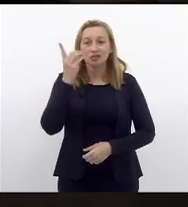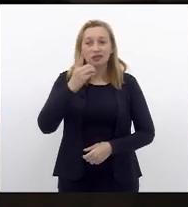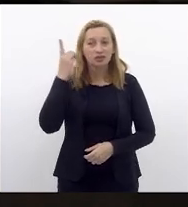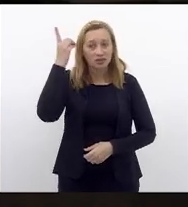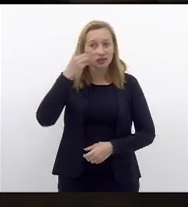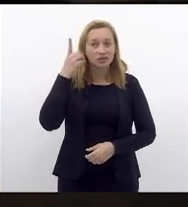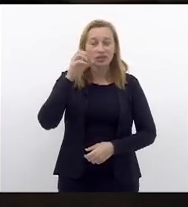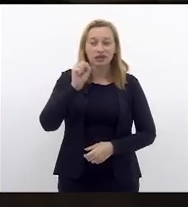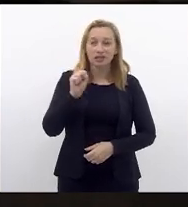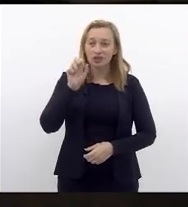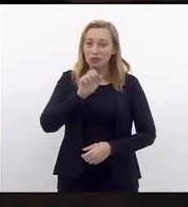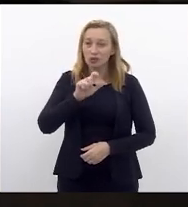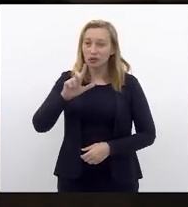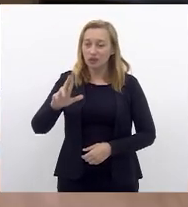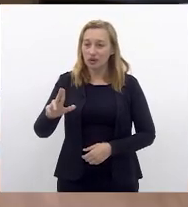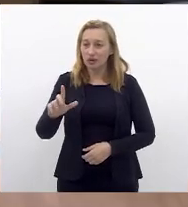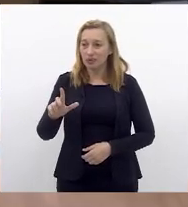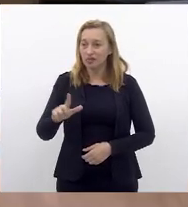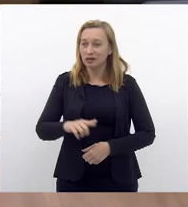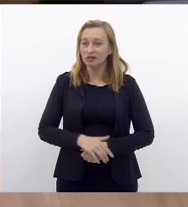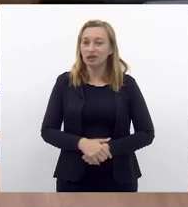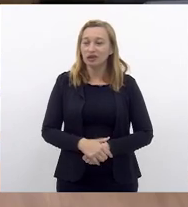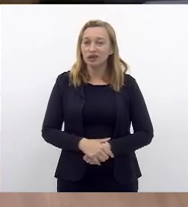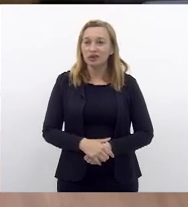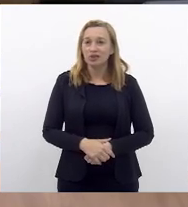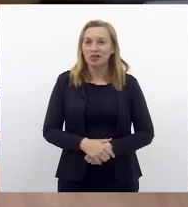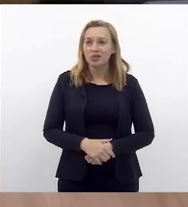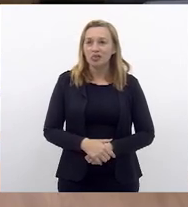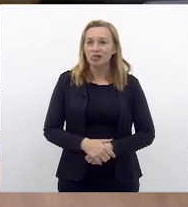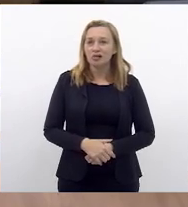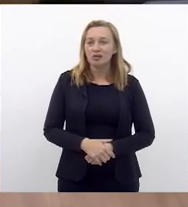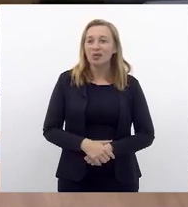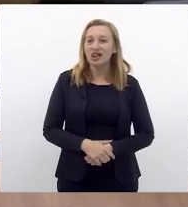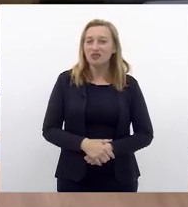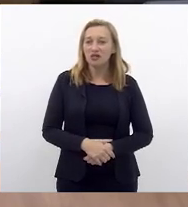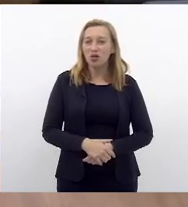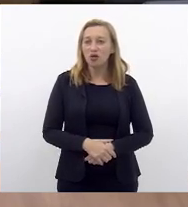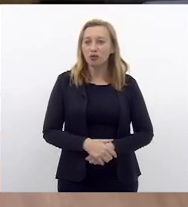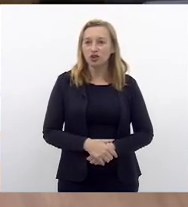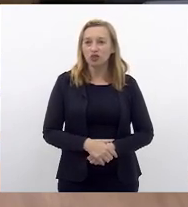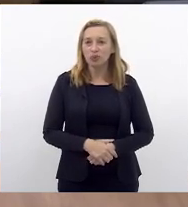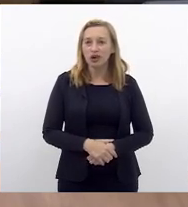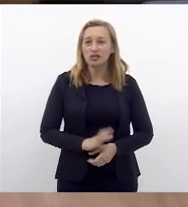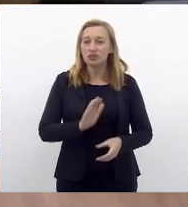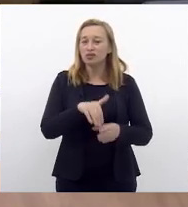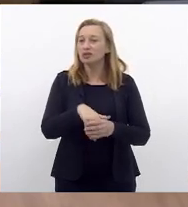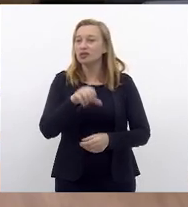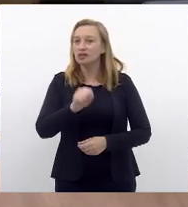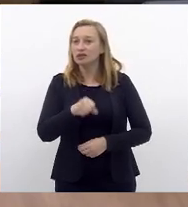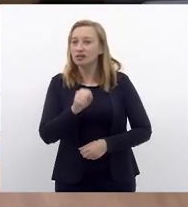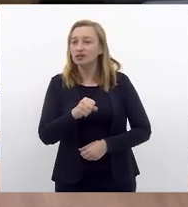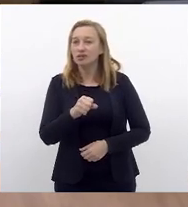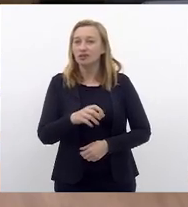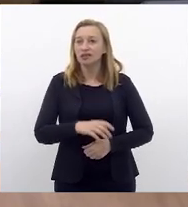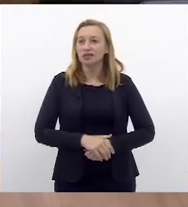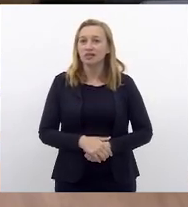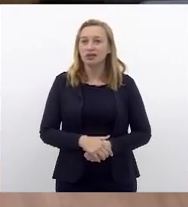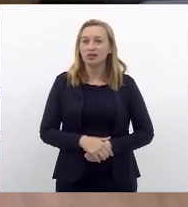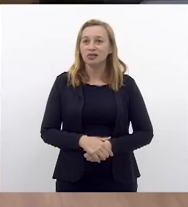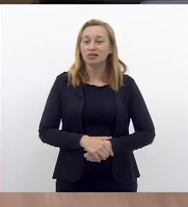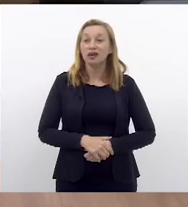Deputado Samuel Malafaia. Voto sim. Deputado Samuel Malafaia, vota sim. Deputado Sérgio